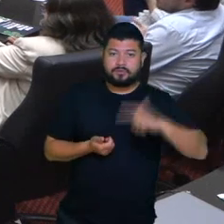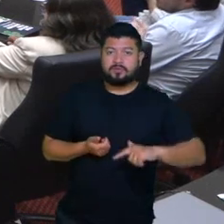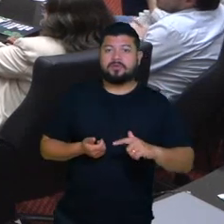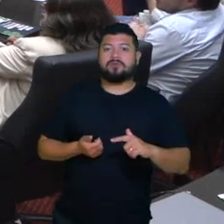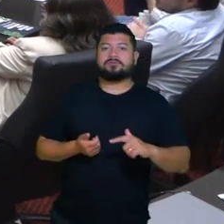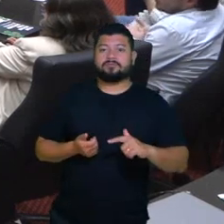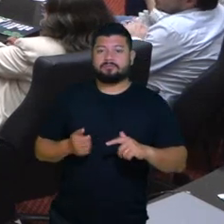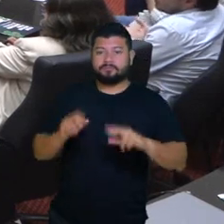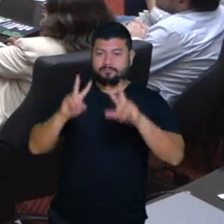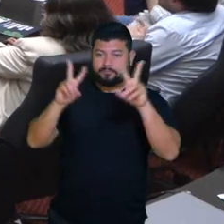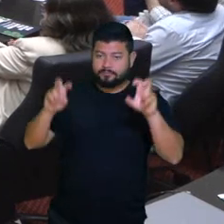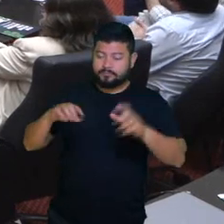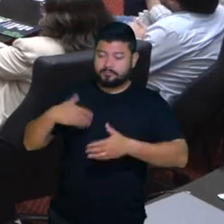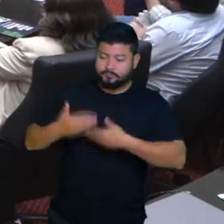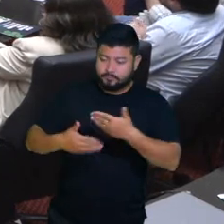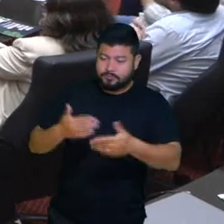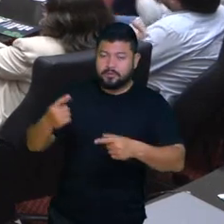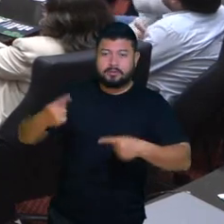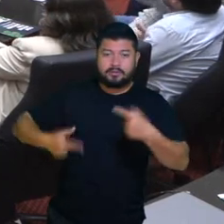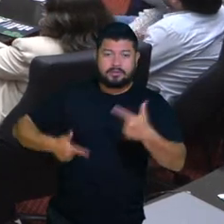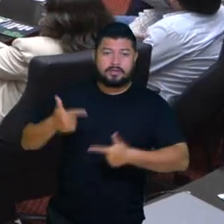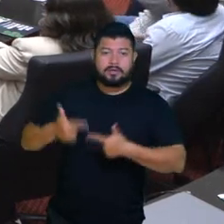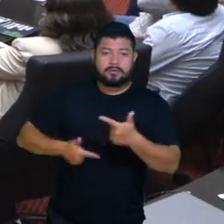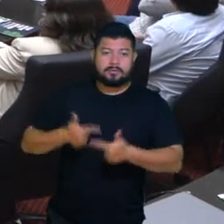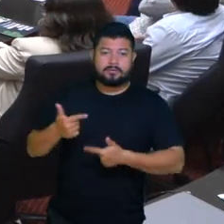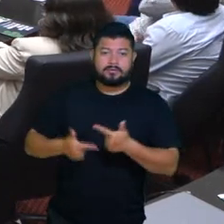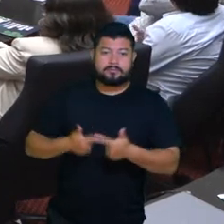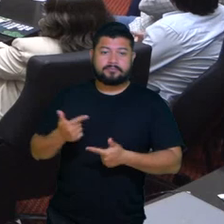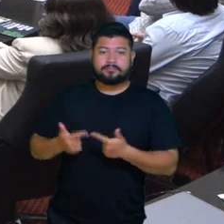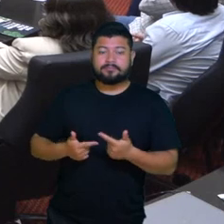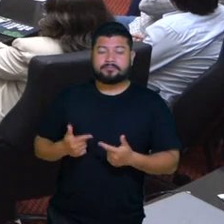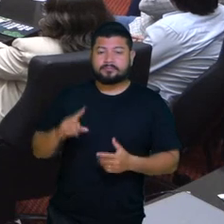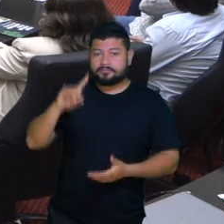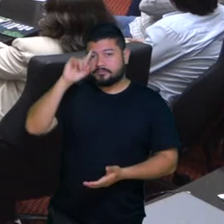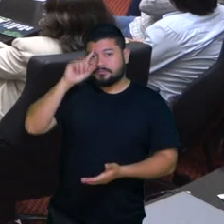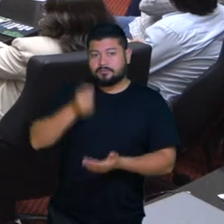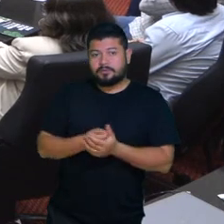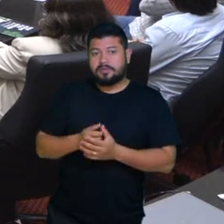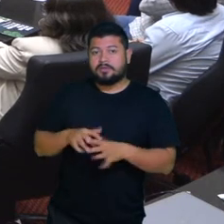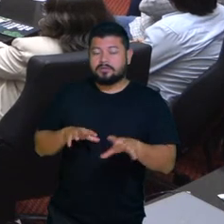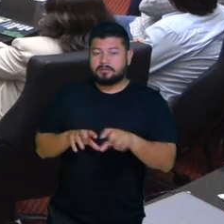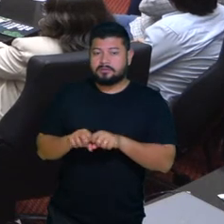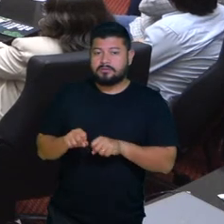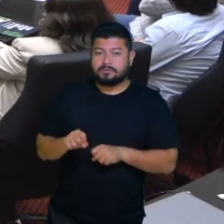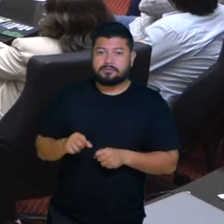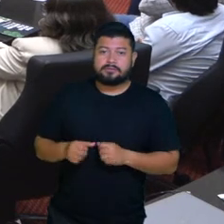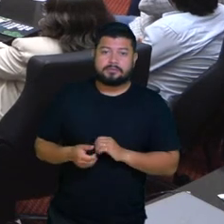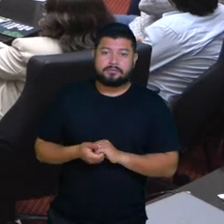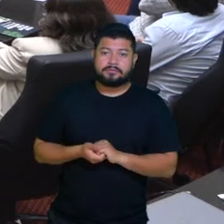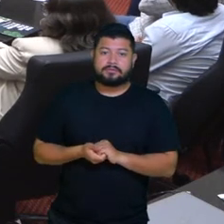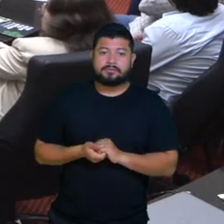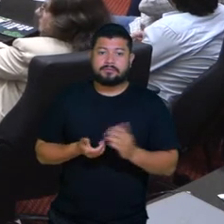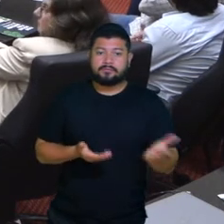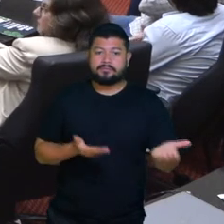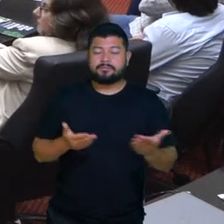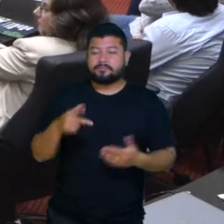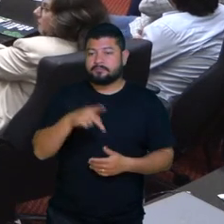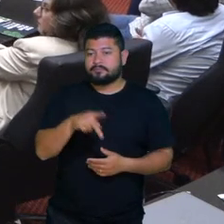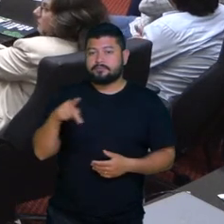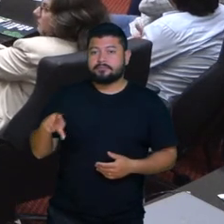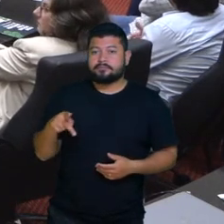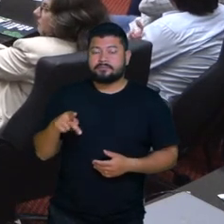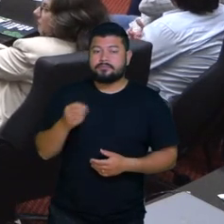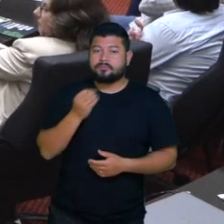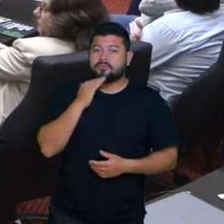nossa sequência do trabalho eh definindo uma política de formação de professores parael o estado pois não Professor Boa